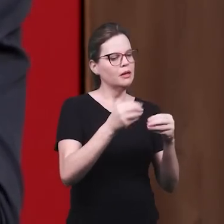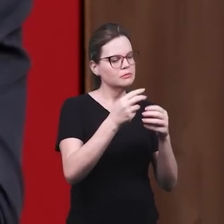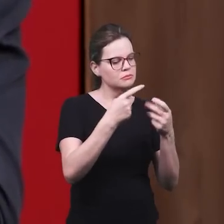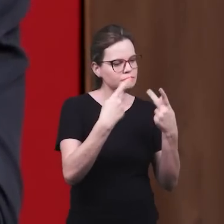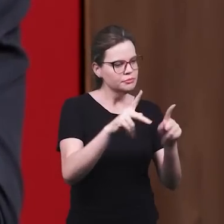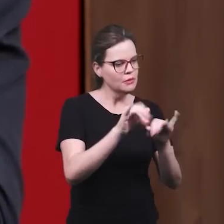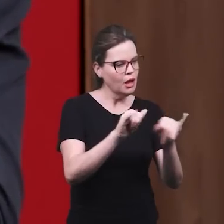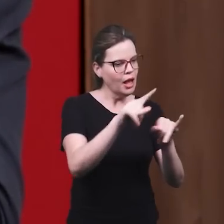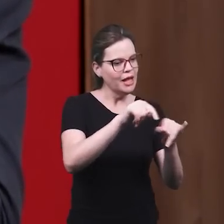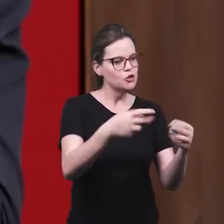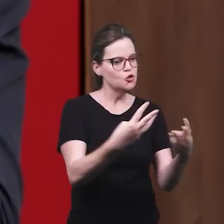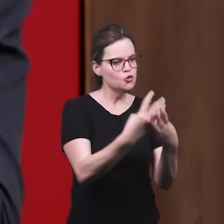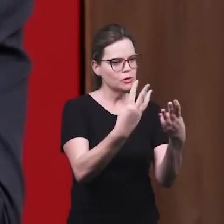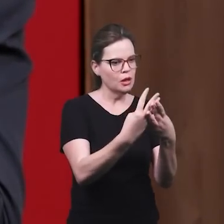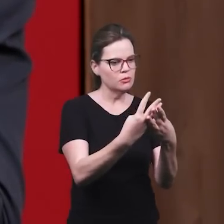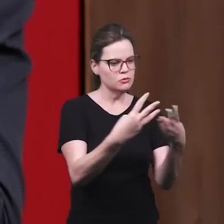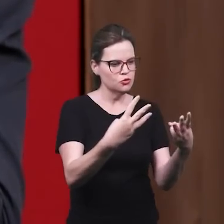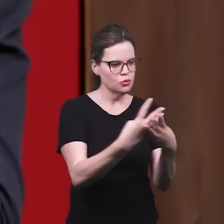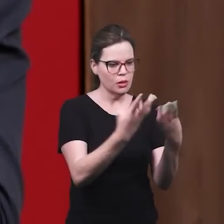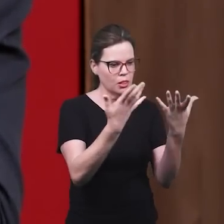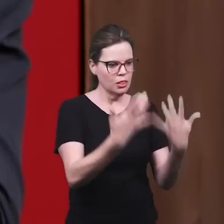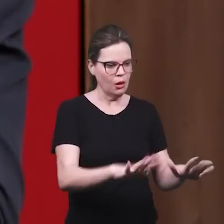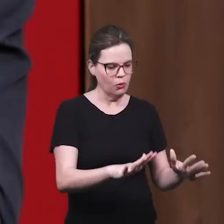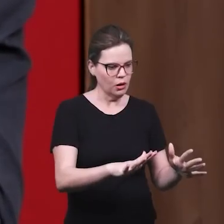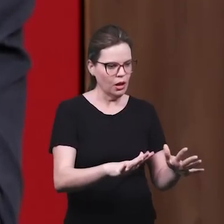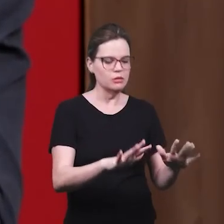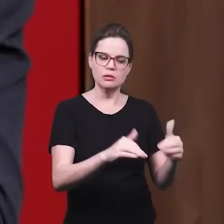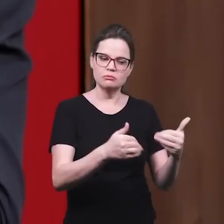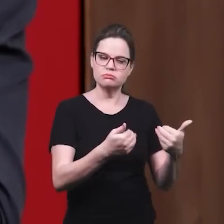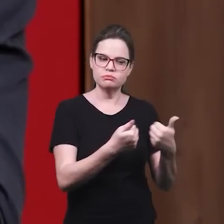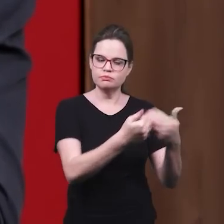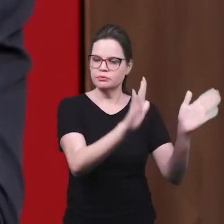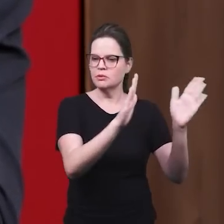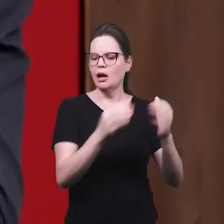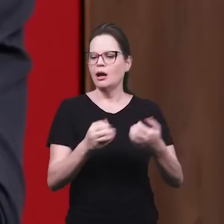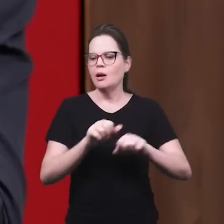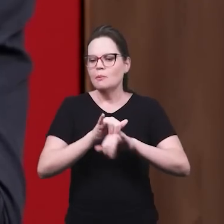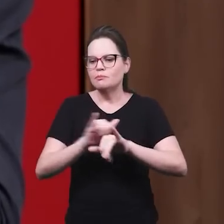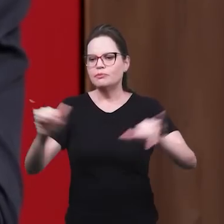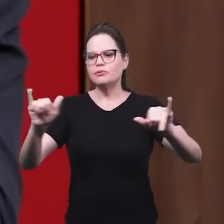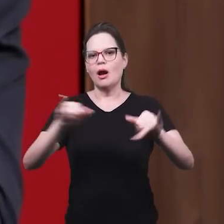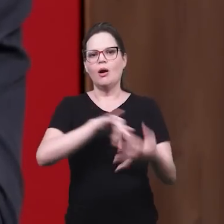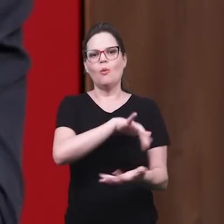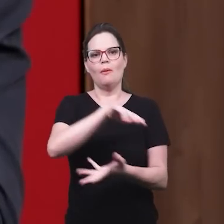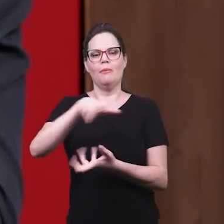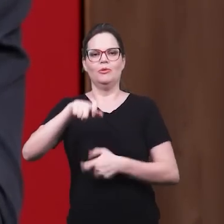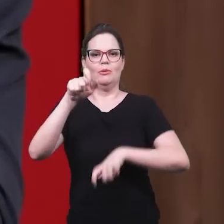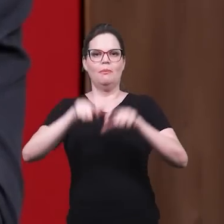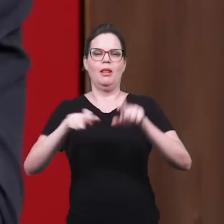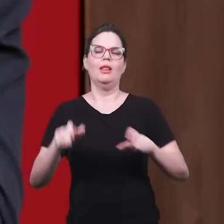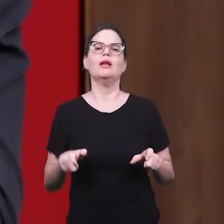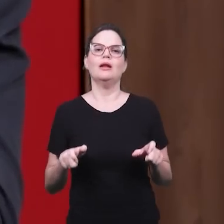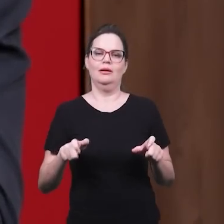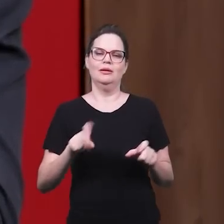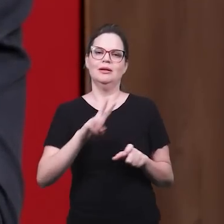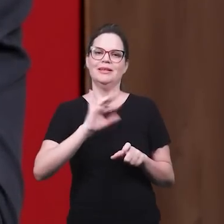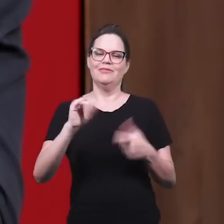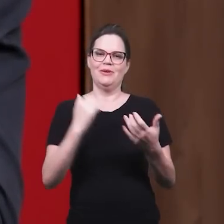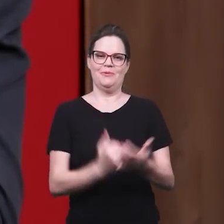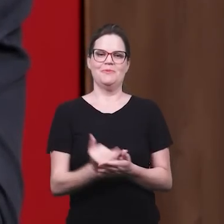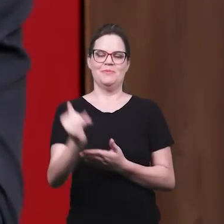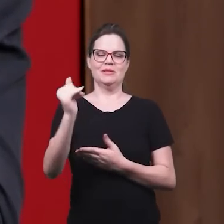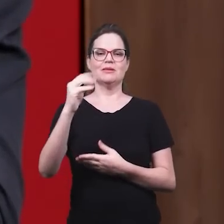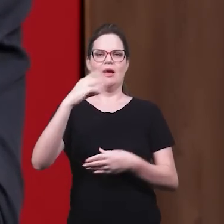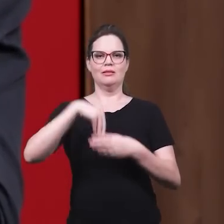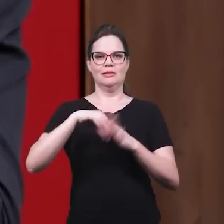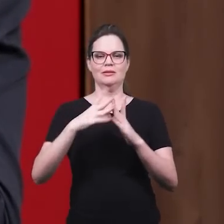para todos. Então, profeticamente, aponta para aquilo que ele iria realizar na vida da igreja, né? Isso é muito importante.